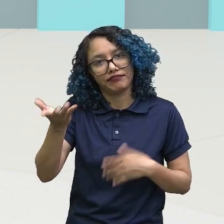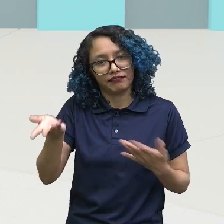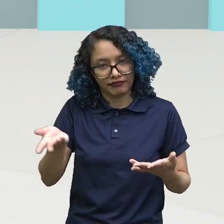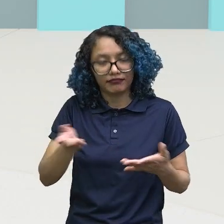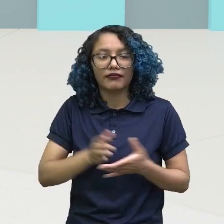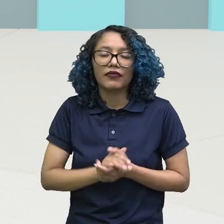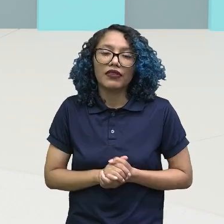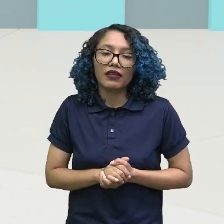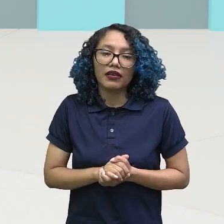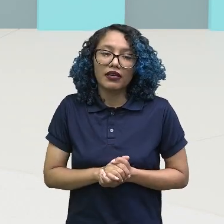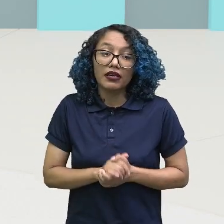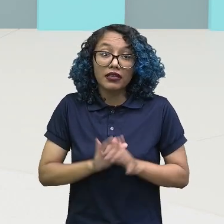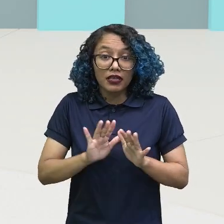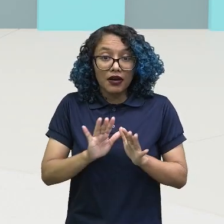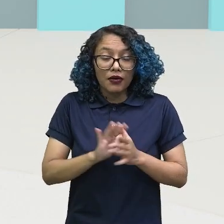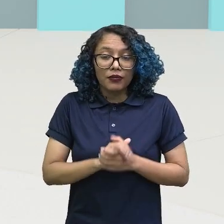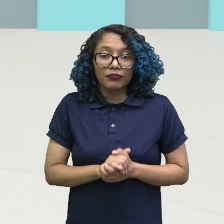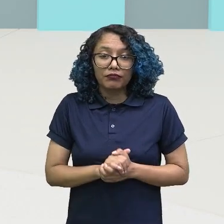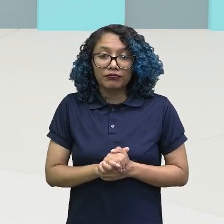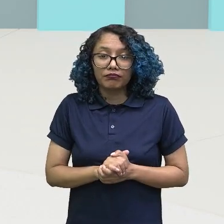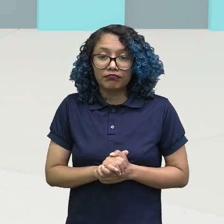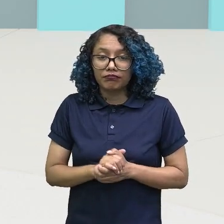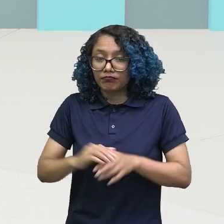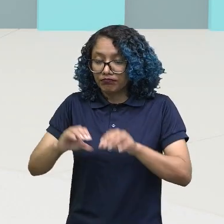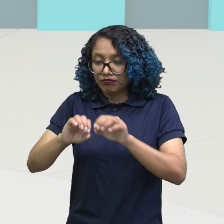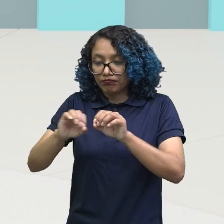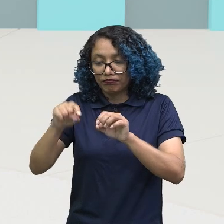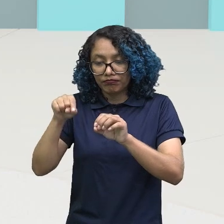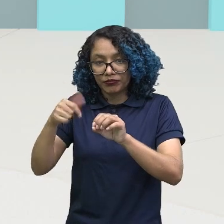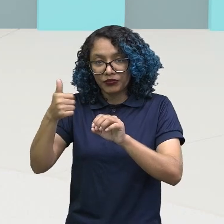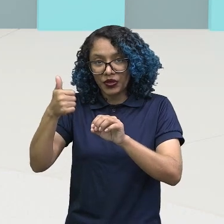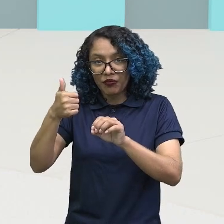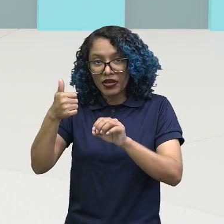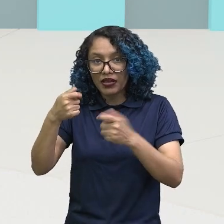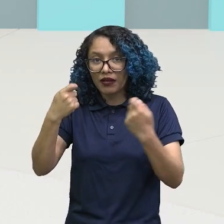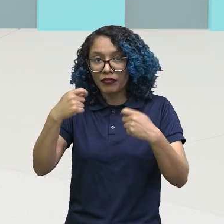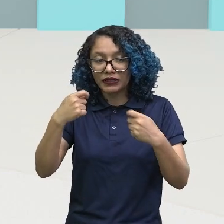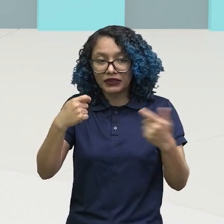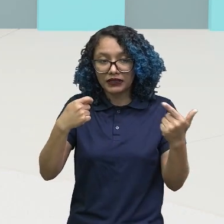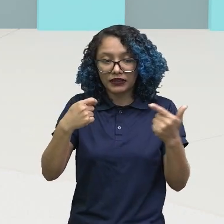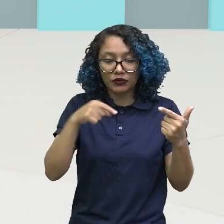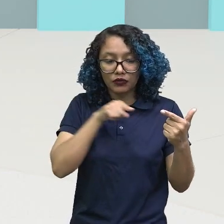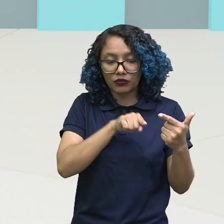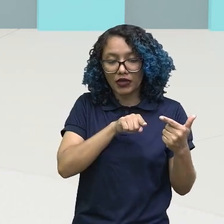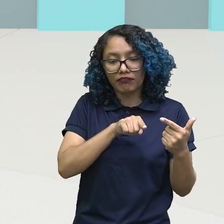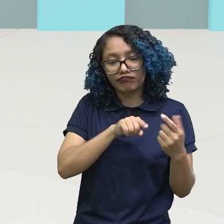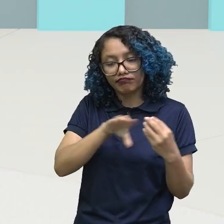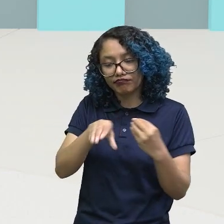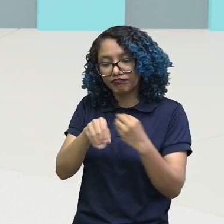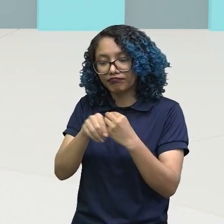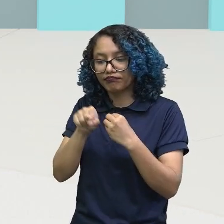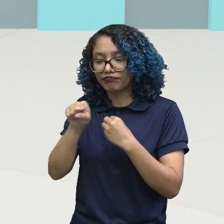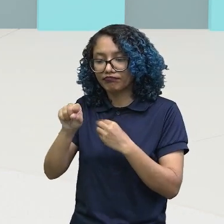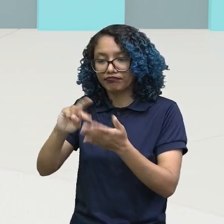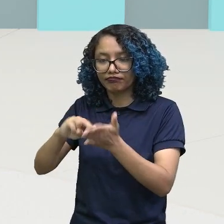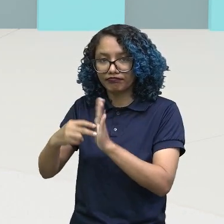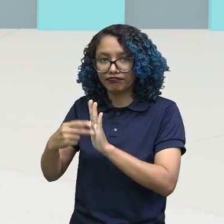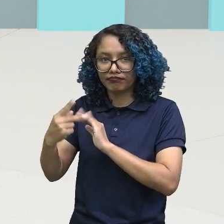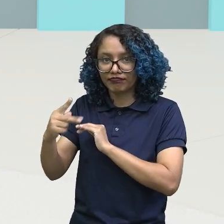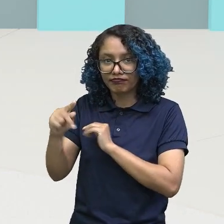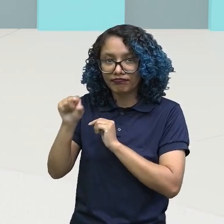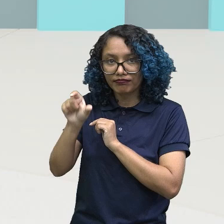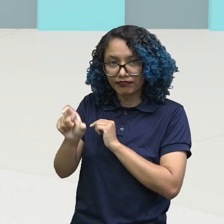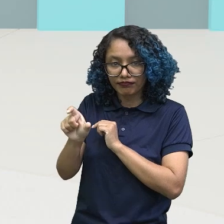que uma oração, a primeira oração, precisa da segunda oração para completar-lhe o sentido. Por isso,